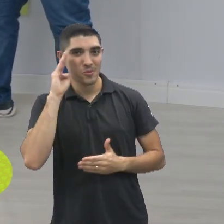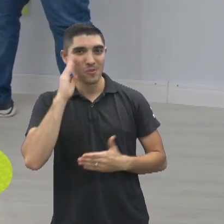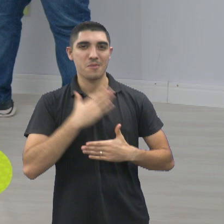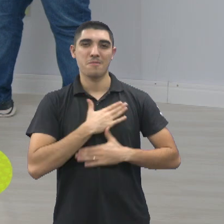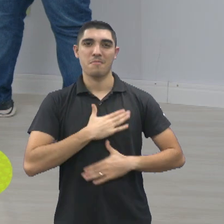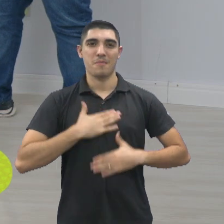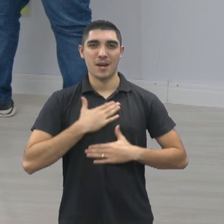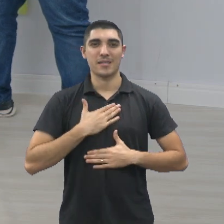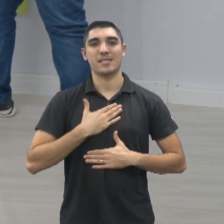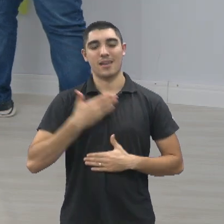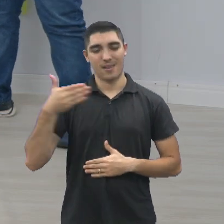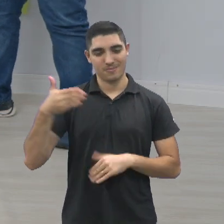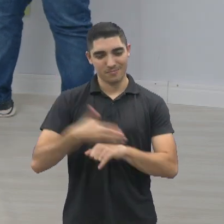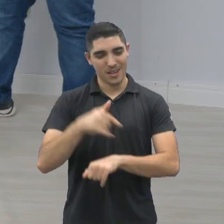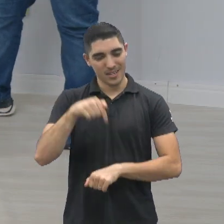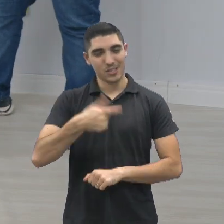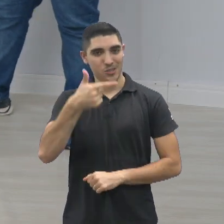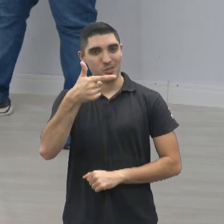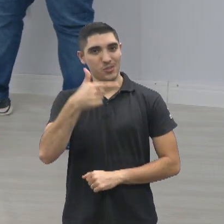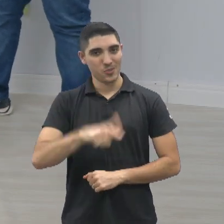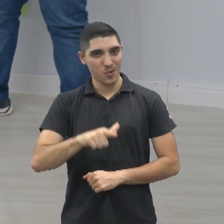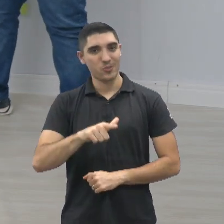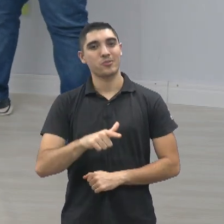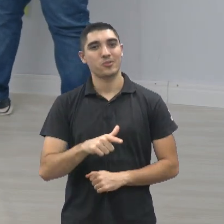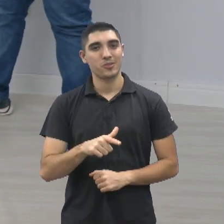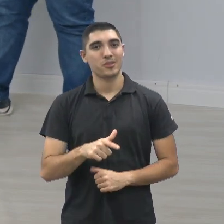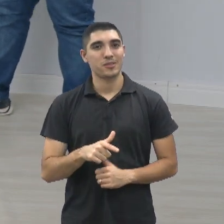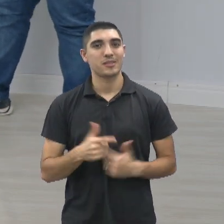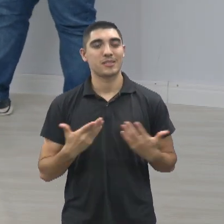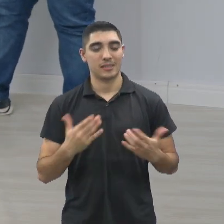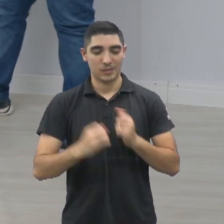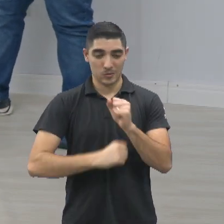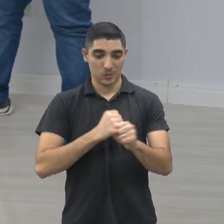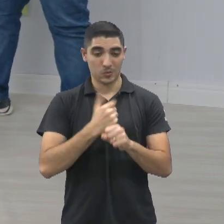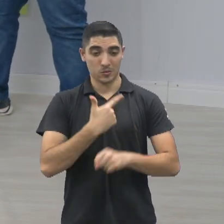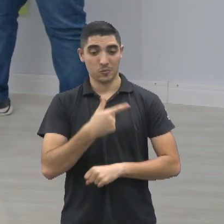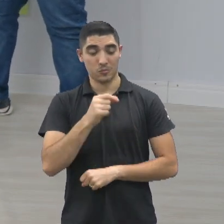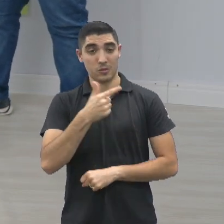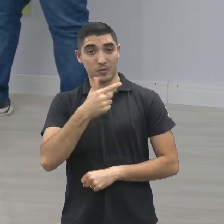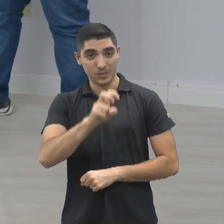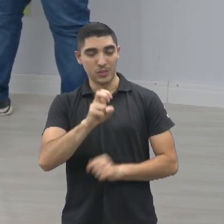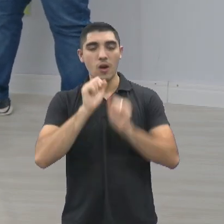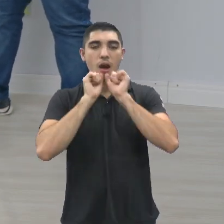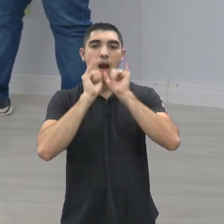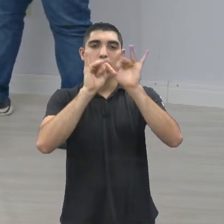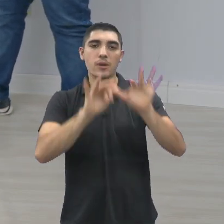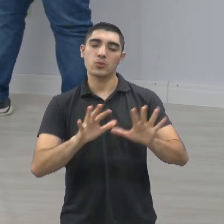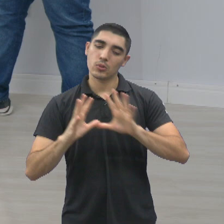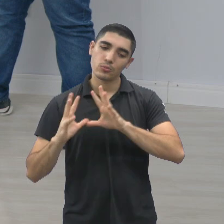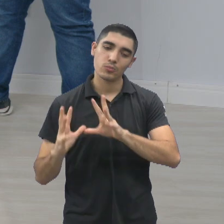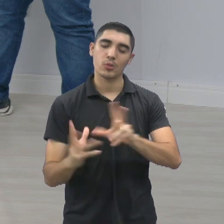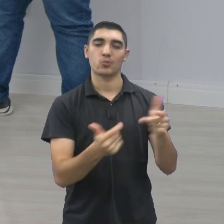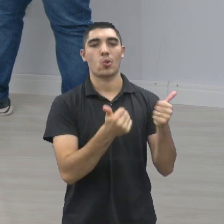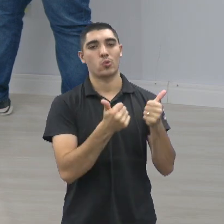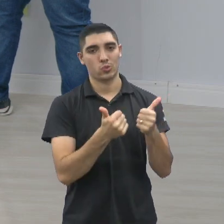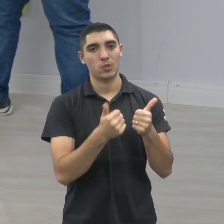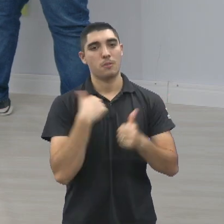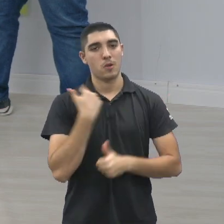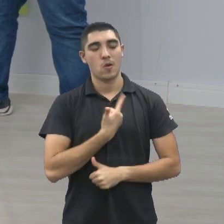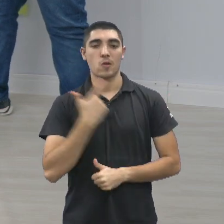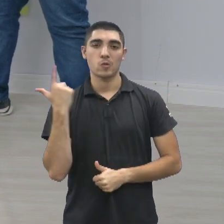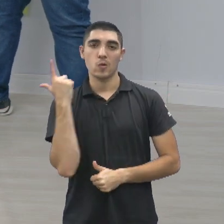meu estar aqui com vocês novamente. Que esse ano seja abençoado para todos nós aí, que todo mundo tenha